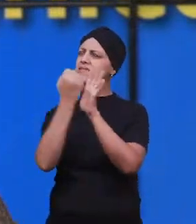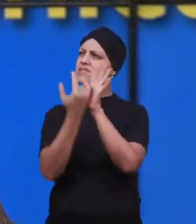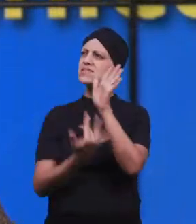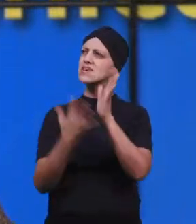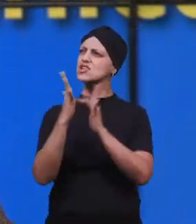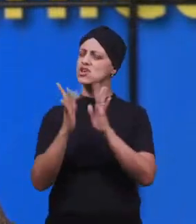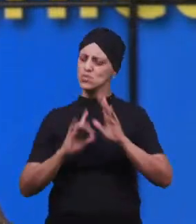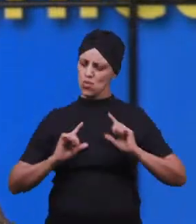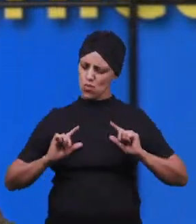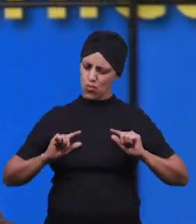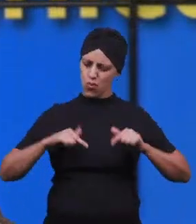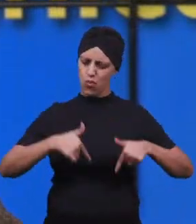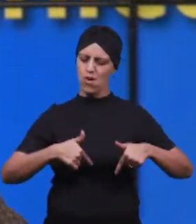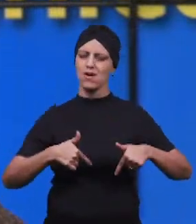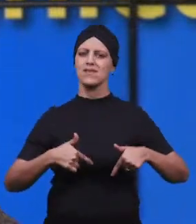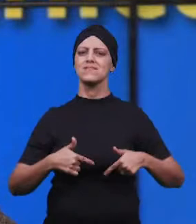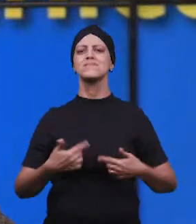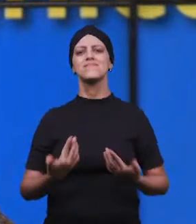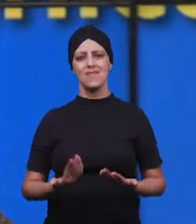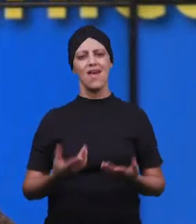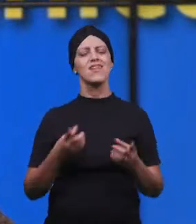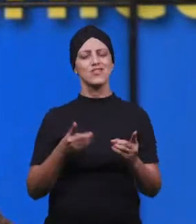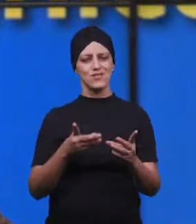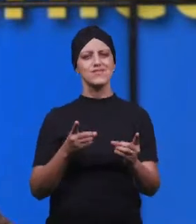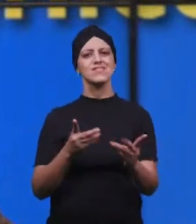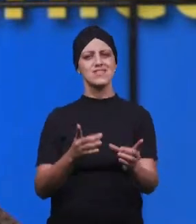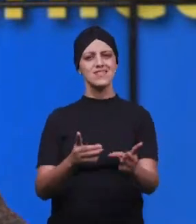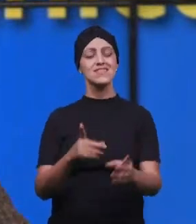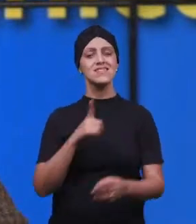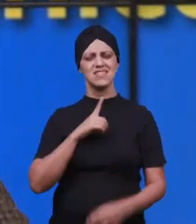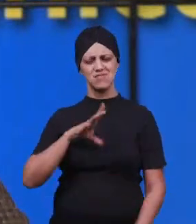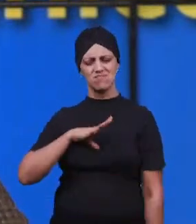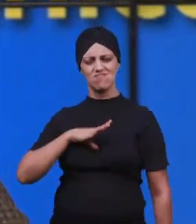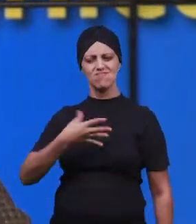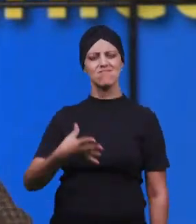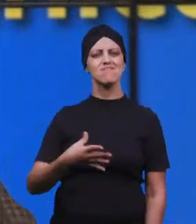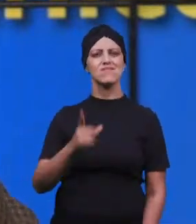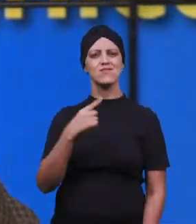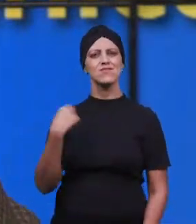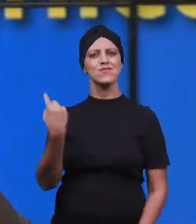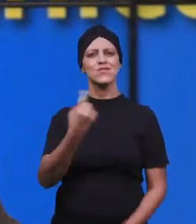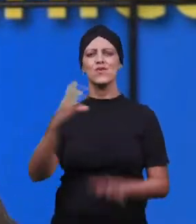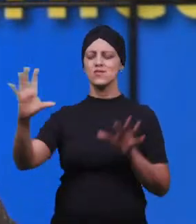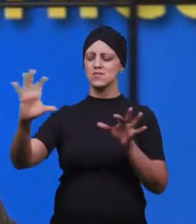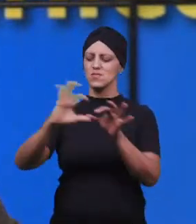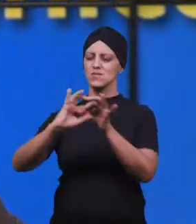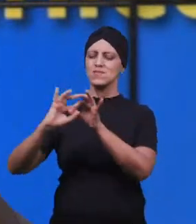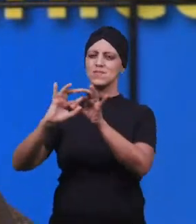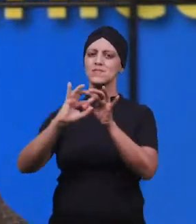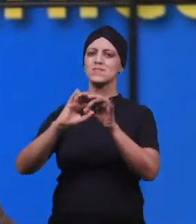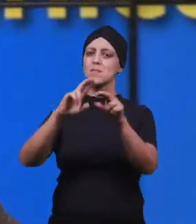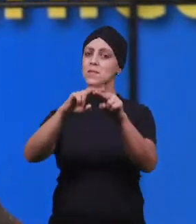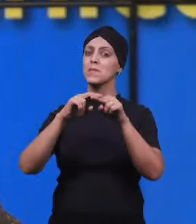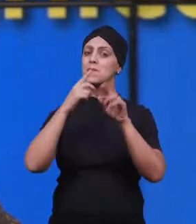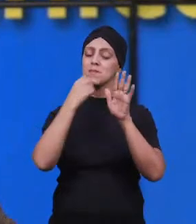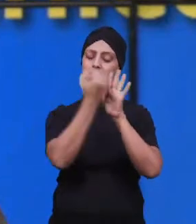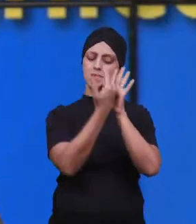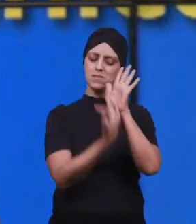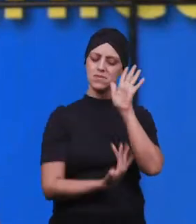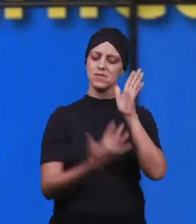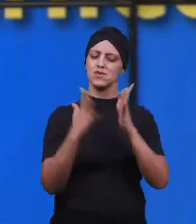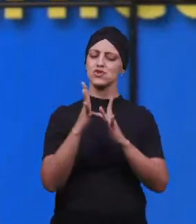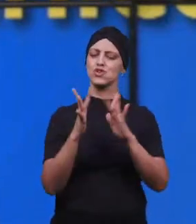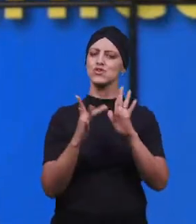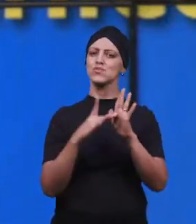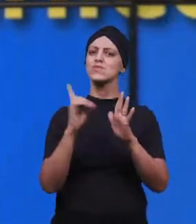uma operação do Espírito Santo na nossa vida. Isso é doutrina, não é? É doutrina. Nós temos a ousadia de entrar no santuário pelo sangue do